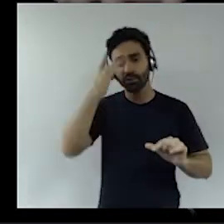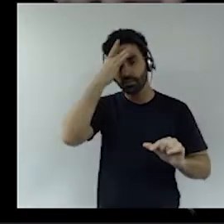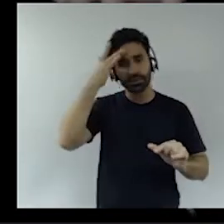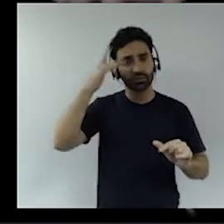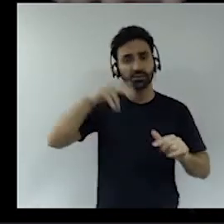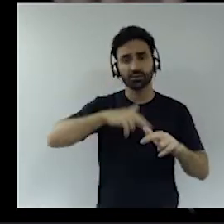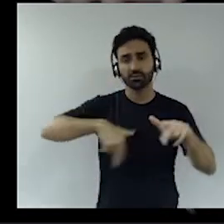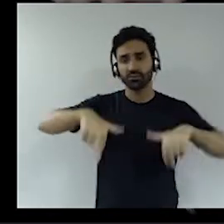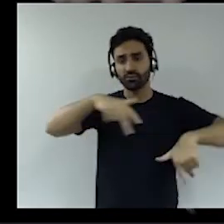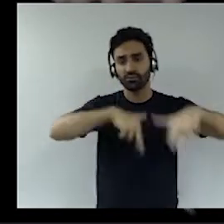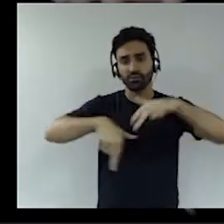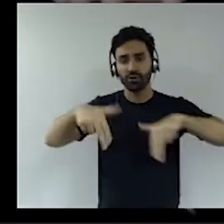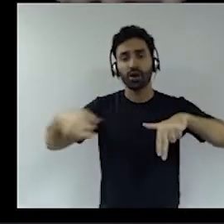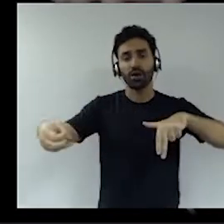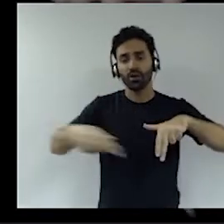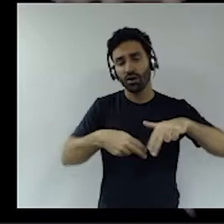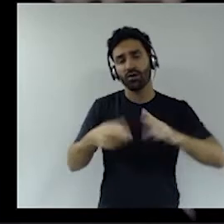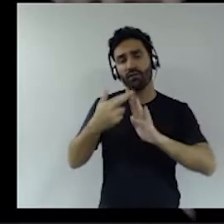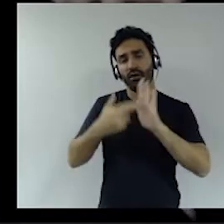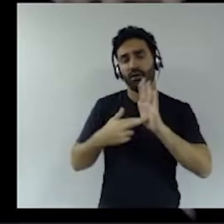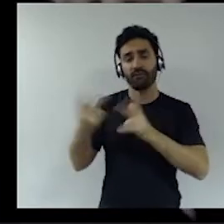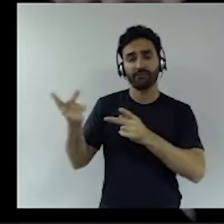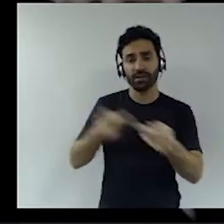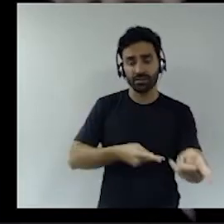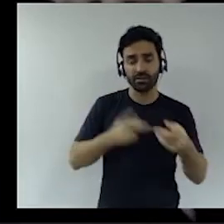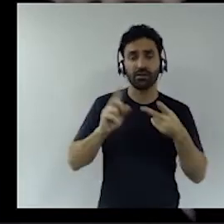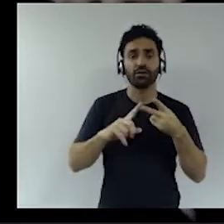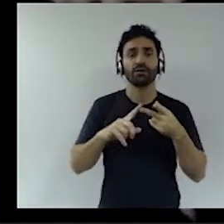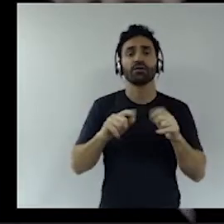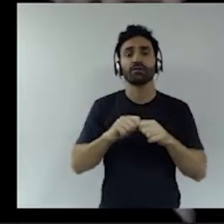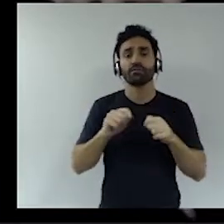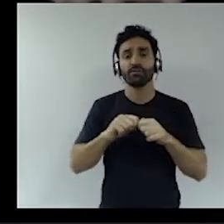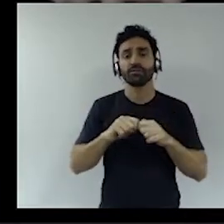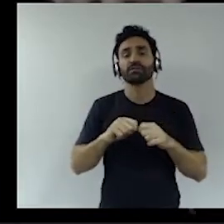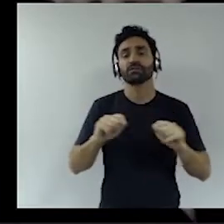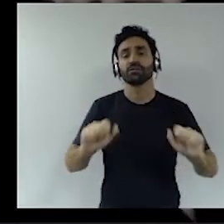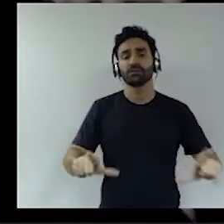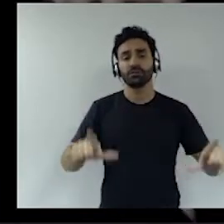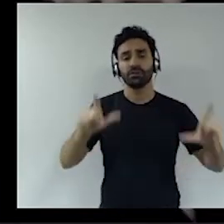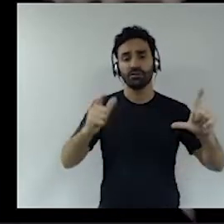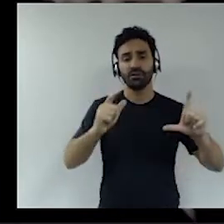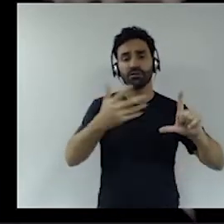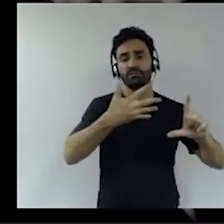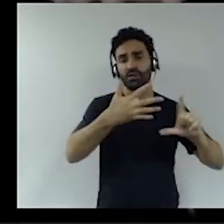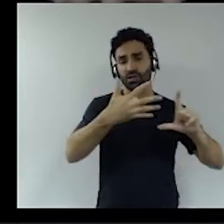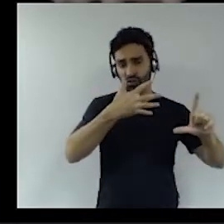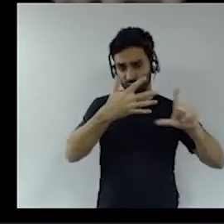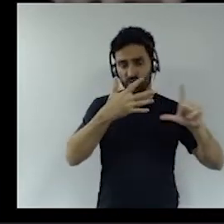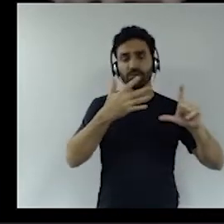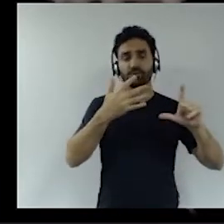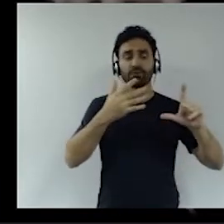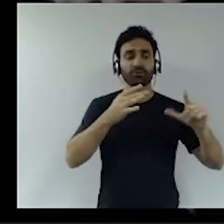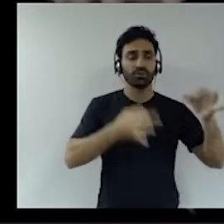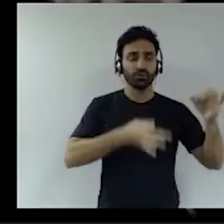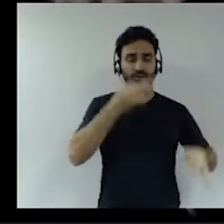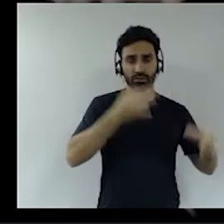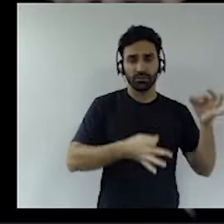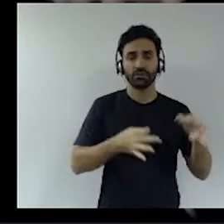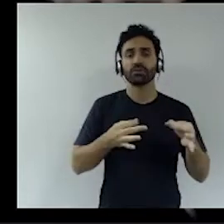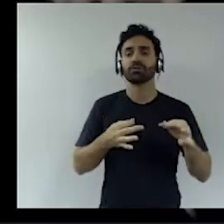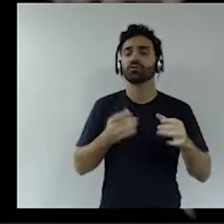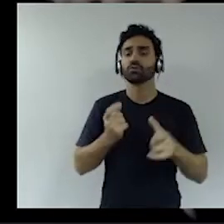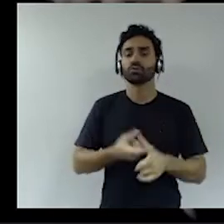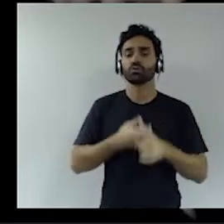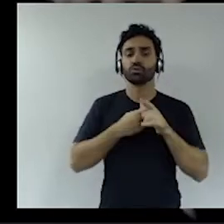pessoas, novas regras de visitação, realização de videoconferência para todos os atos judiciais, suspensão temporária do